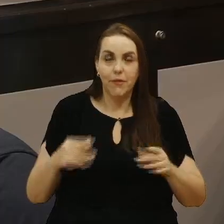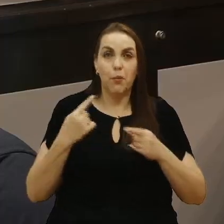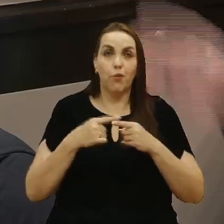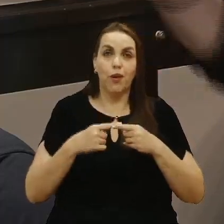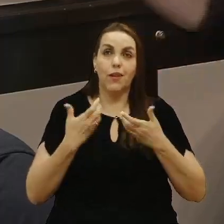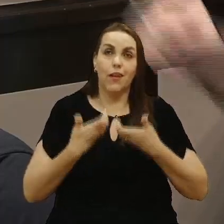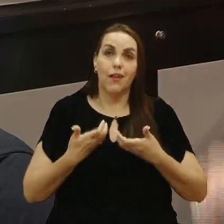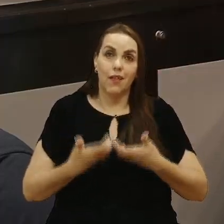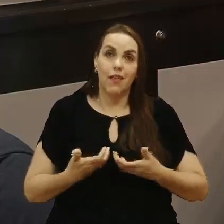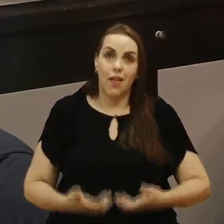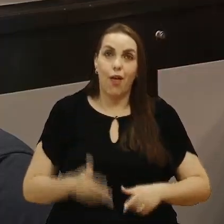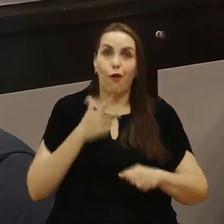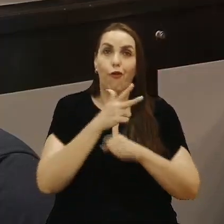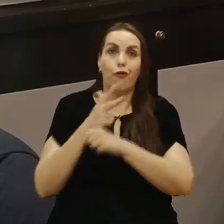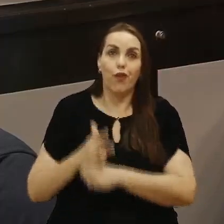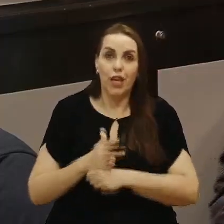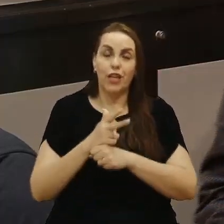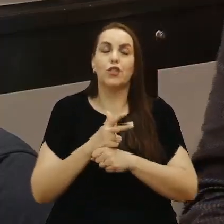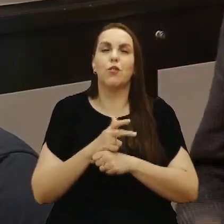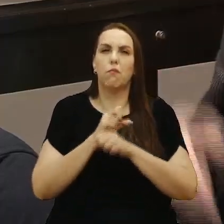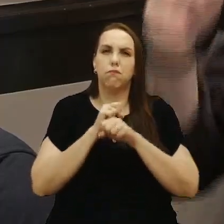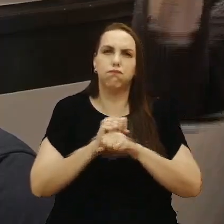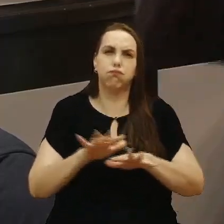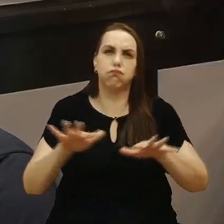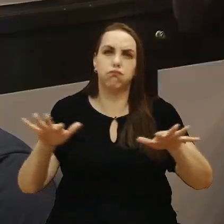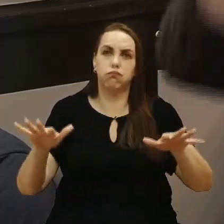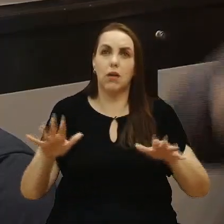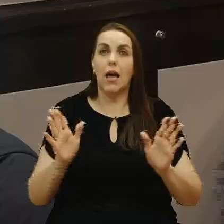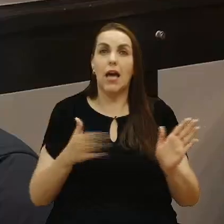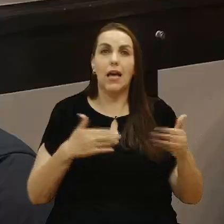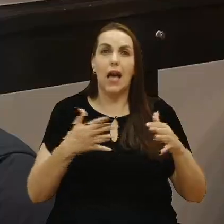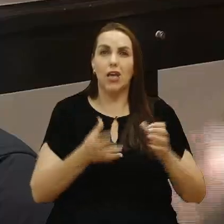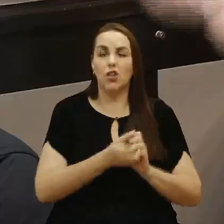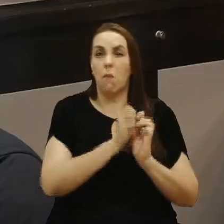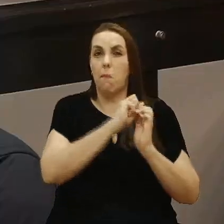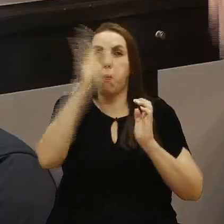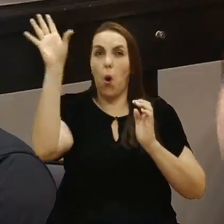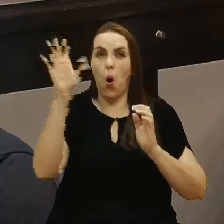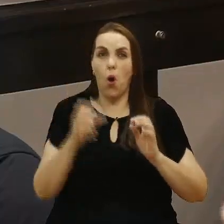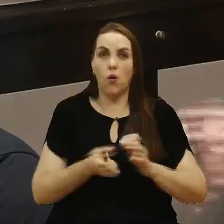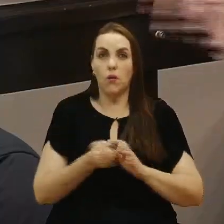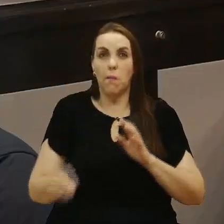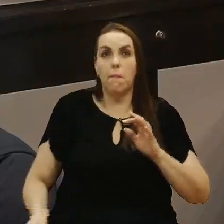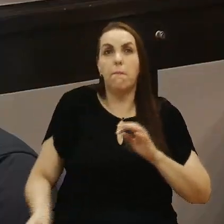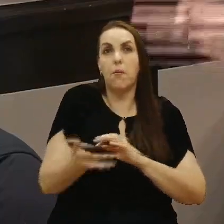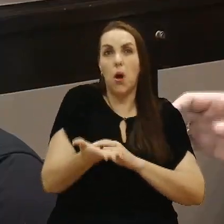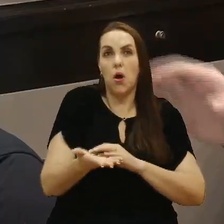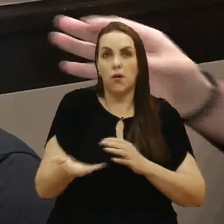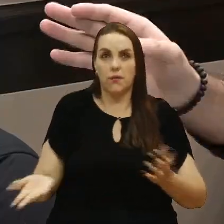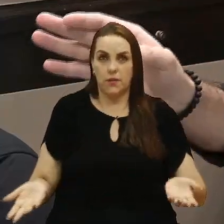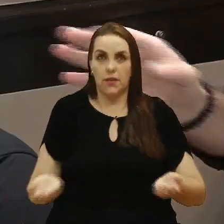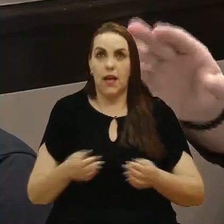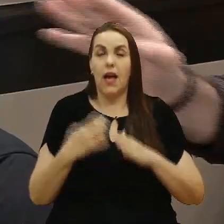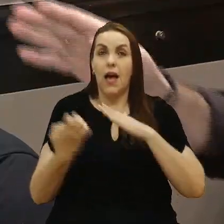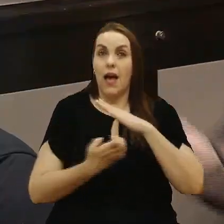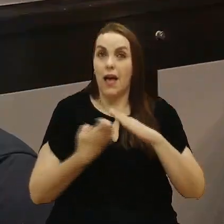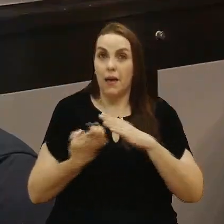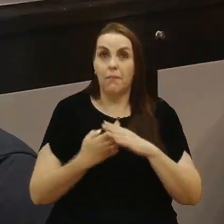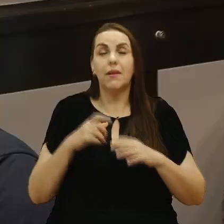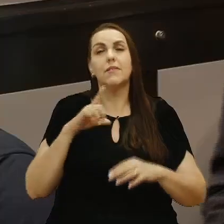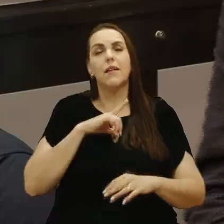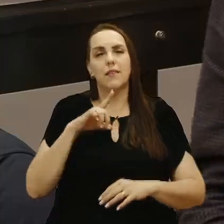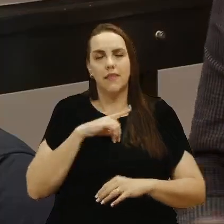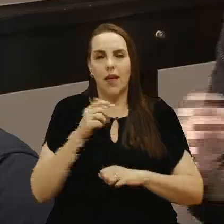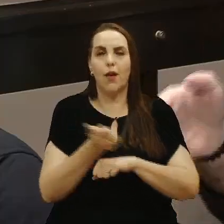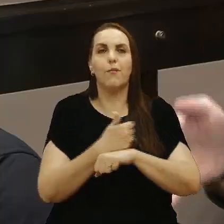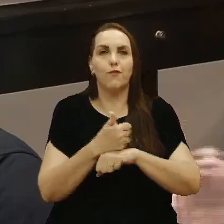receber vídeos que viralizam, pessoal jogando caixa, às vezes a pessoa nem atende a porta, eles jogam para dentro. Toda empresa vai ter profissional ruim. Isso aí não